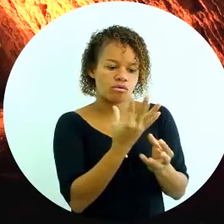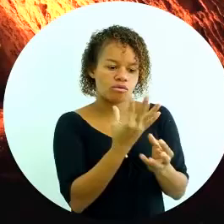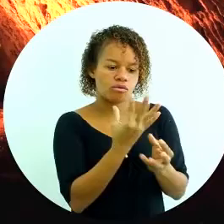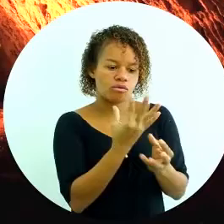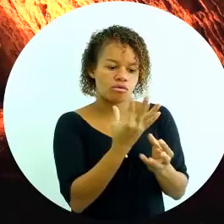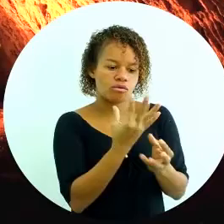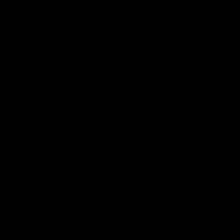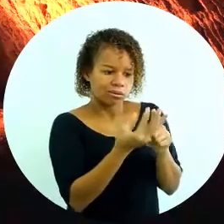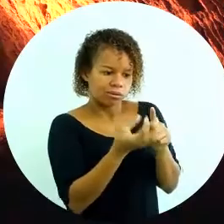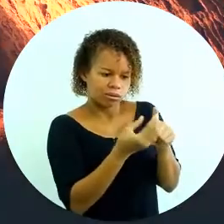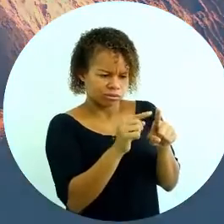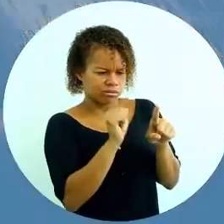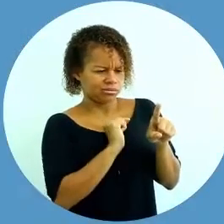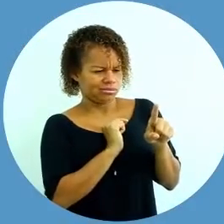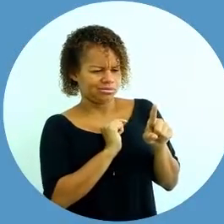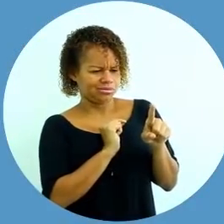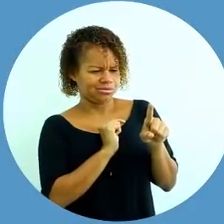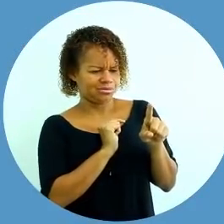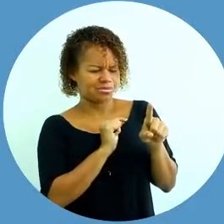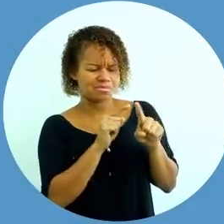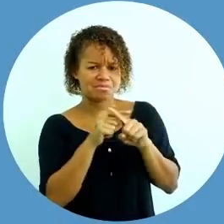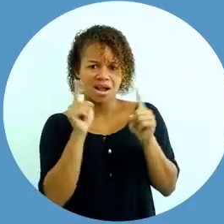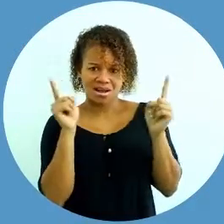professor, fogo.